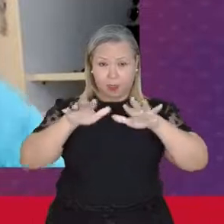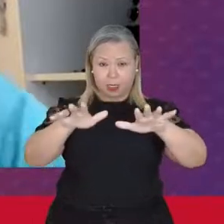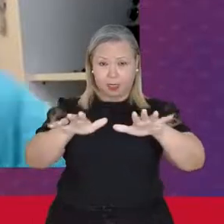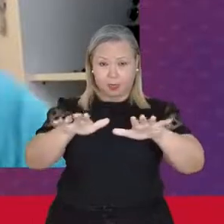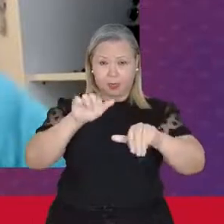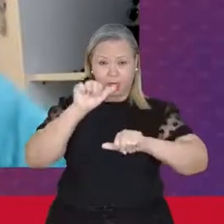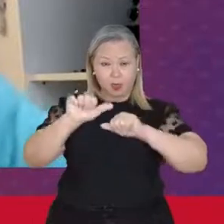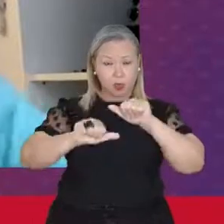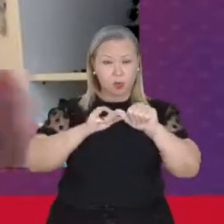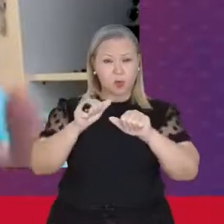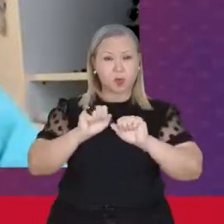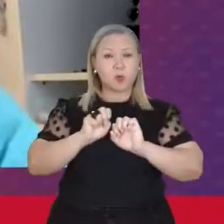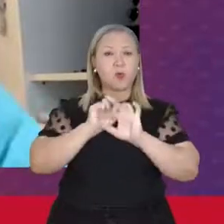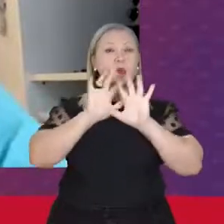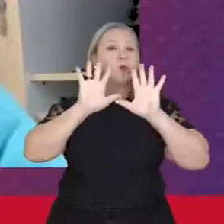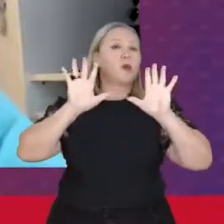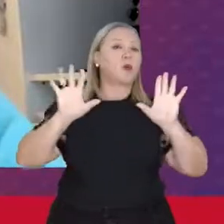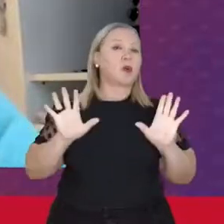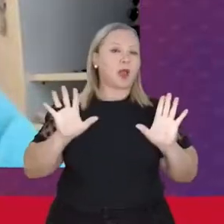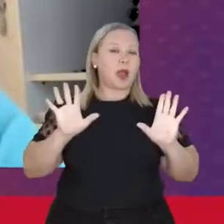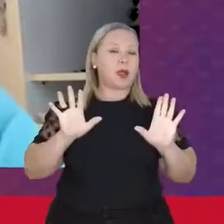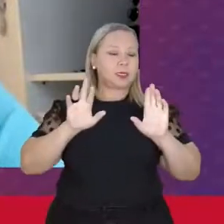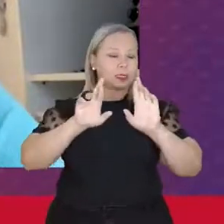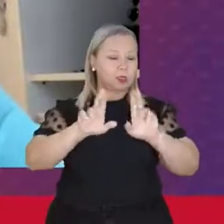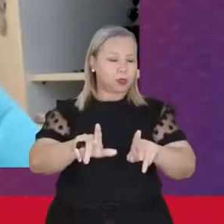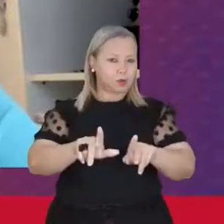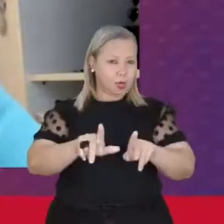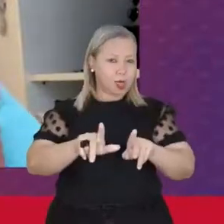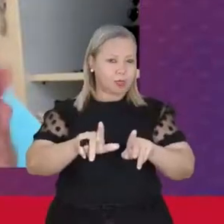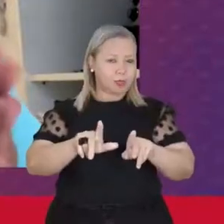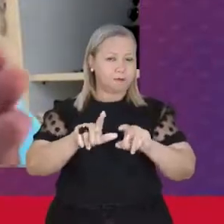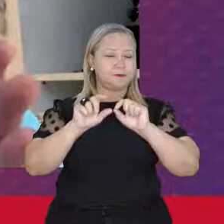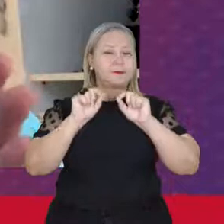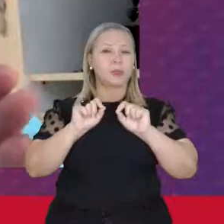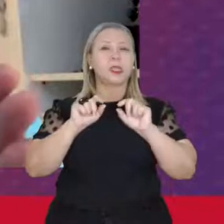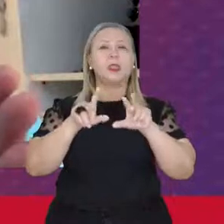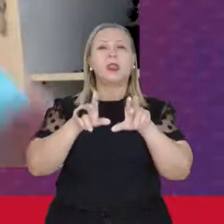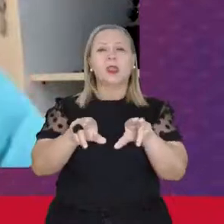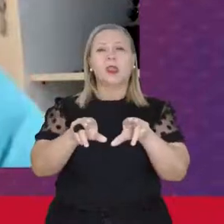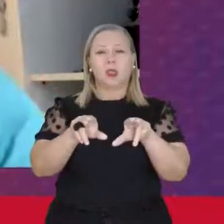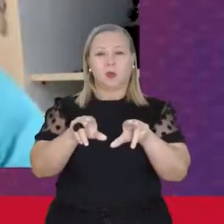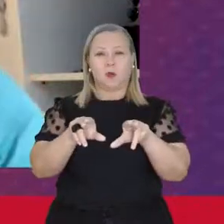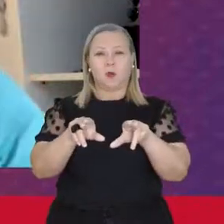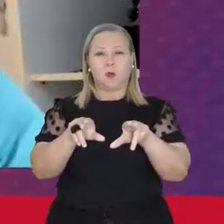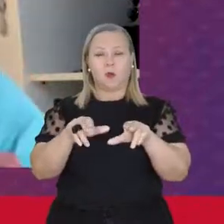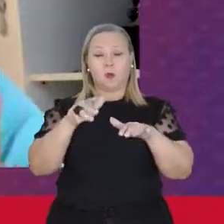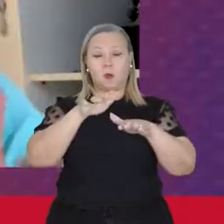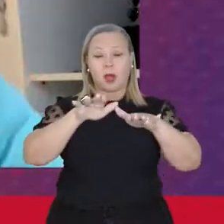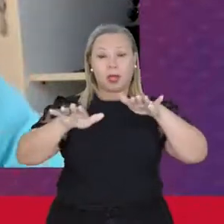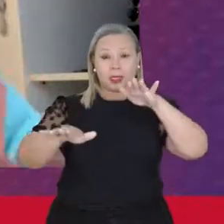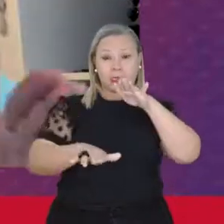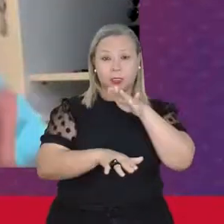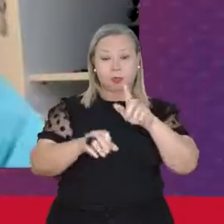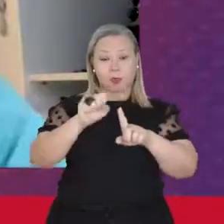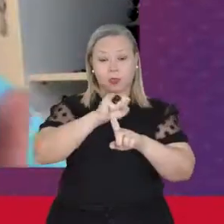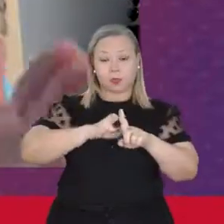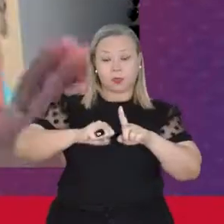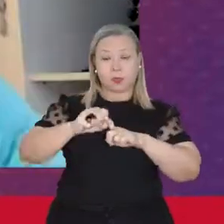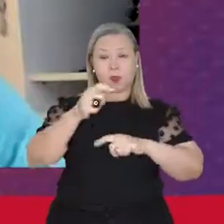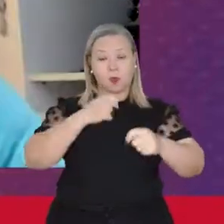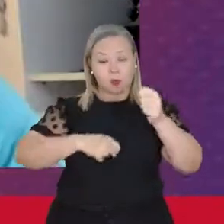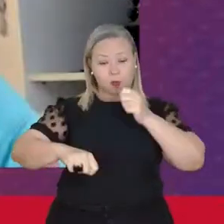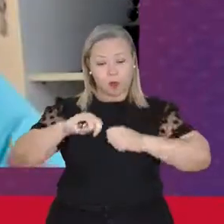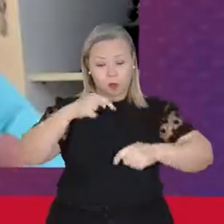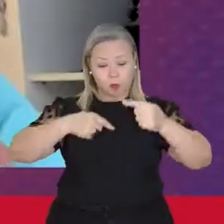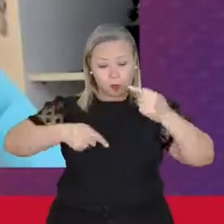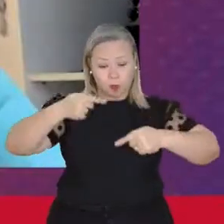assim explícita esta diferença, e como a desigualdade social, econômica,